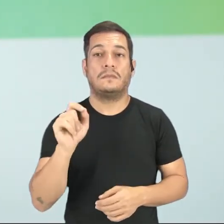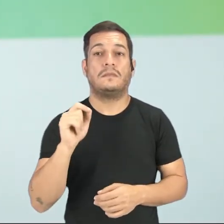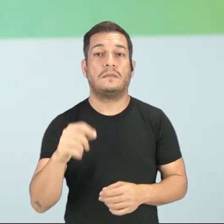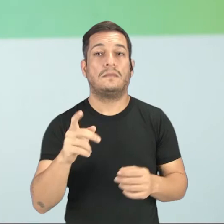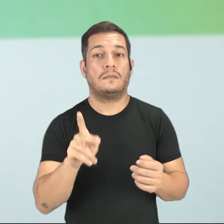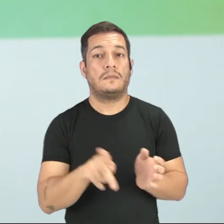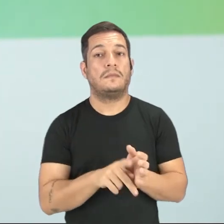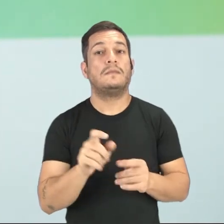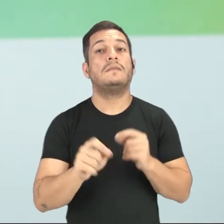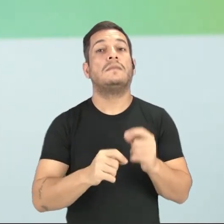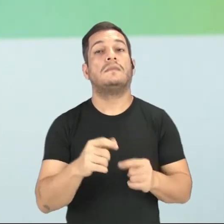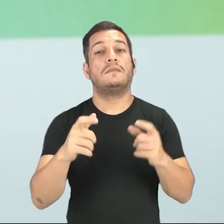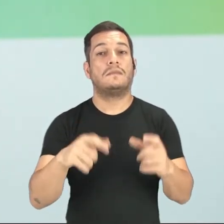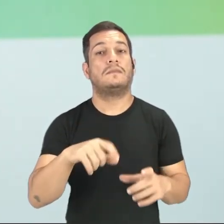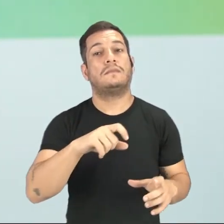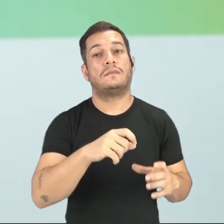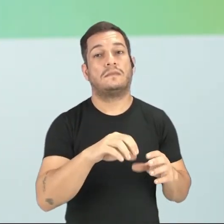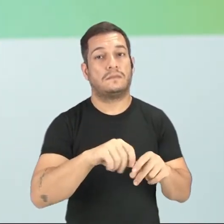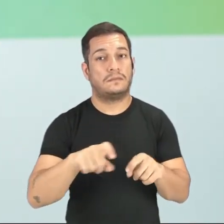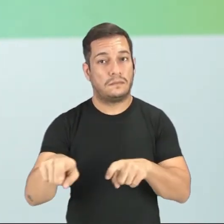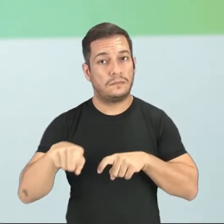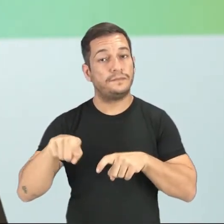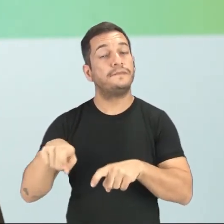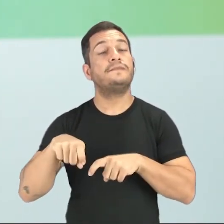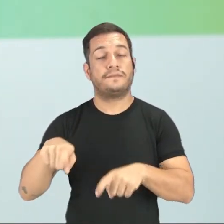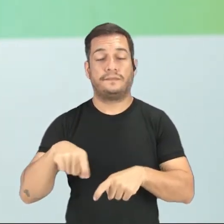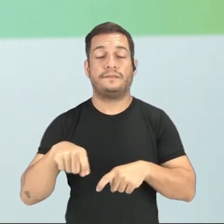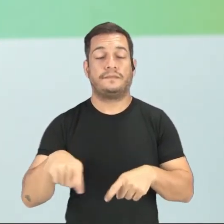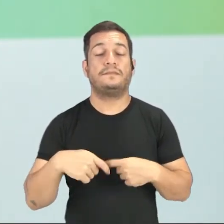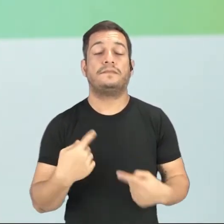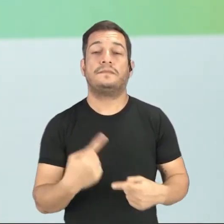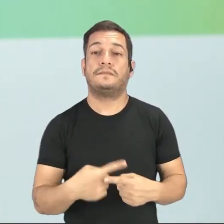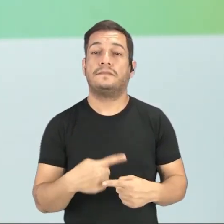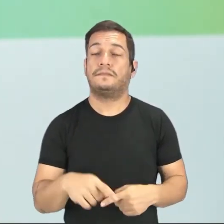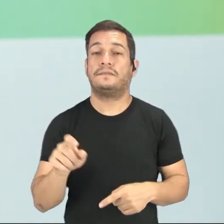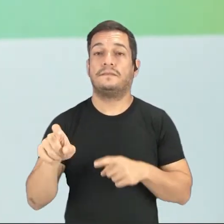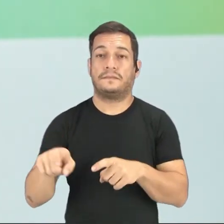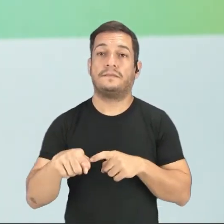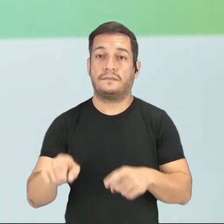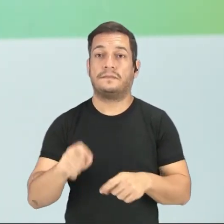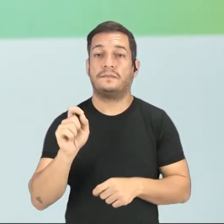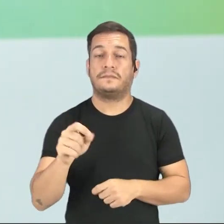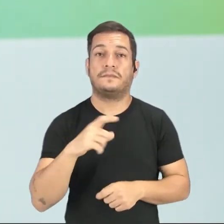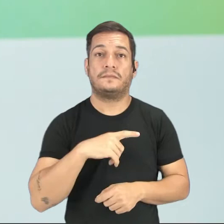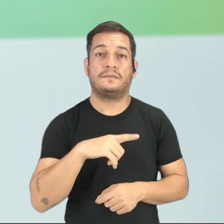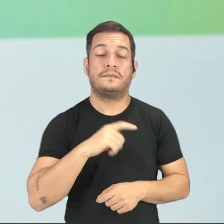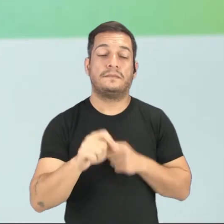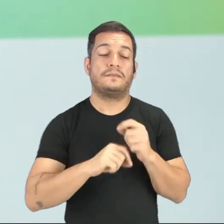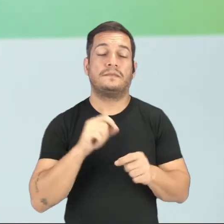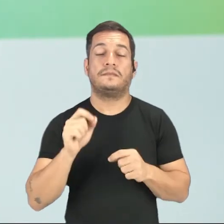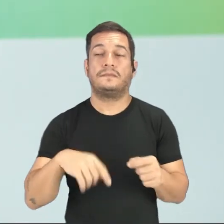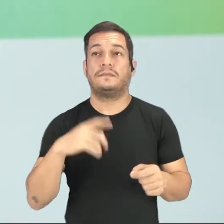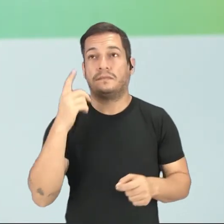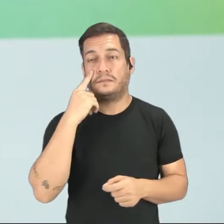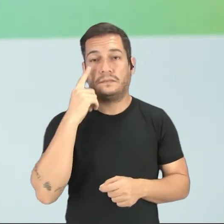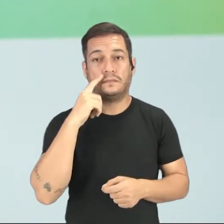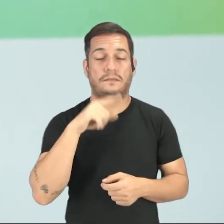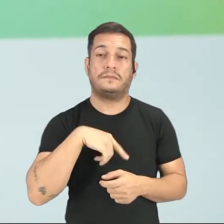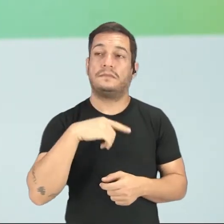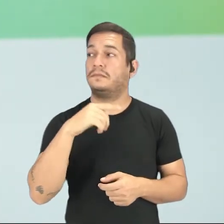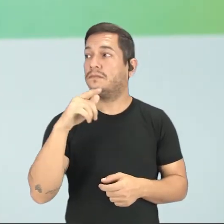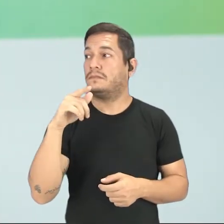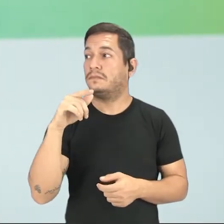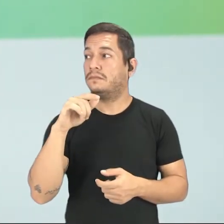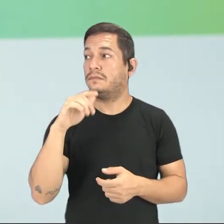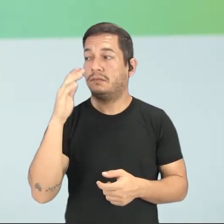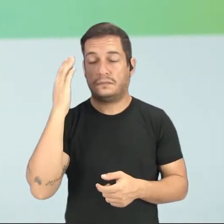vem diretamente do campo, né? Vem diretamente do campo, né? Porque o campo realmente ele tem essa parte de